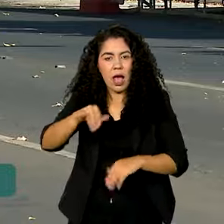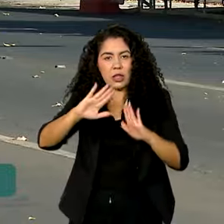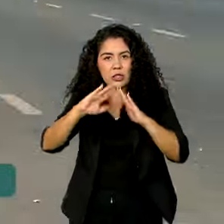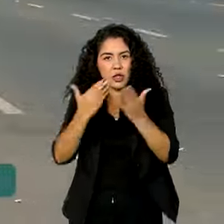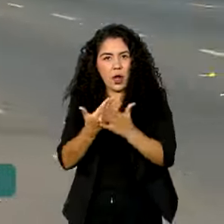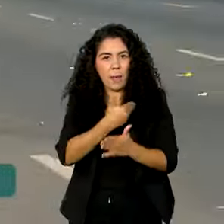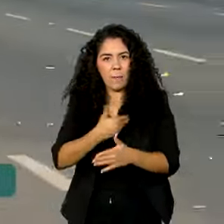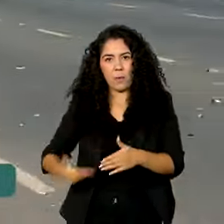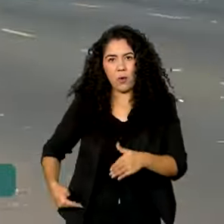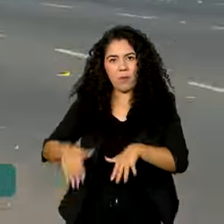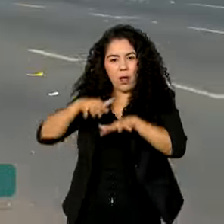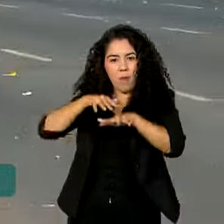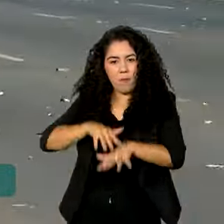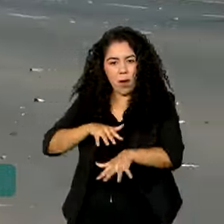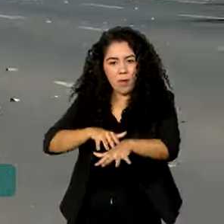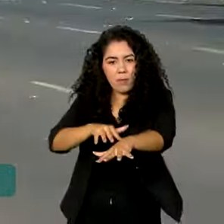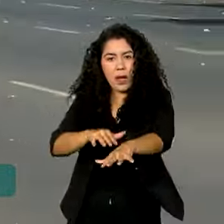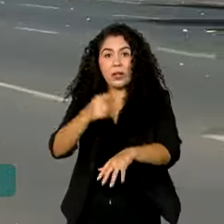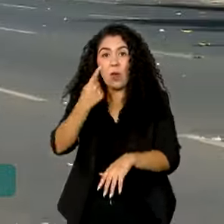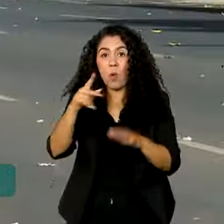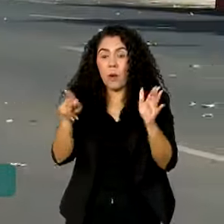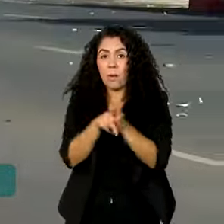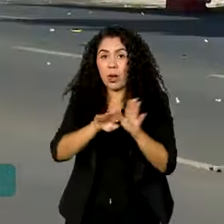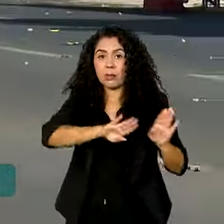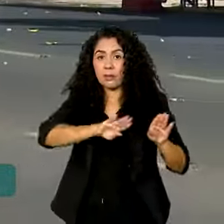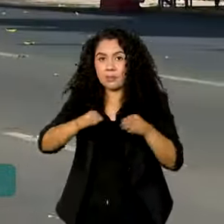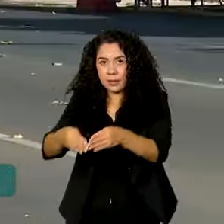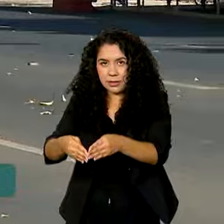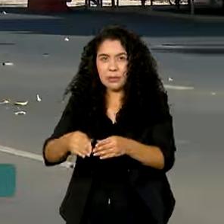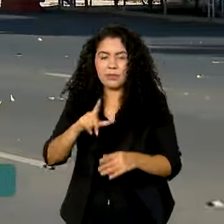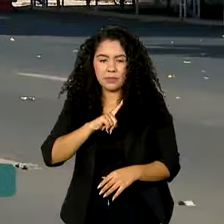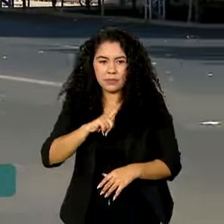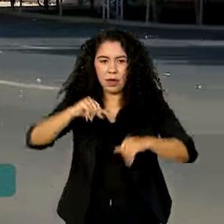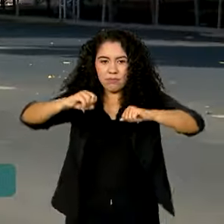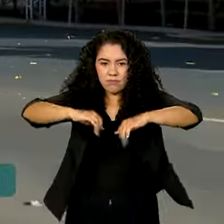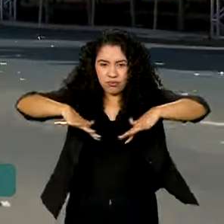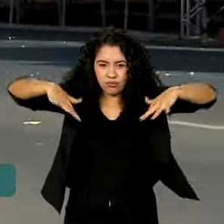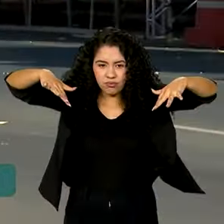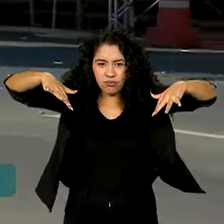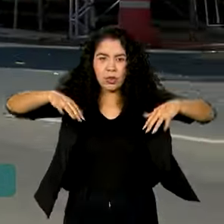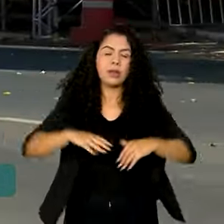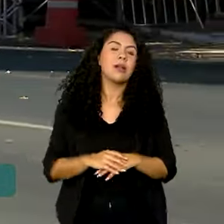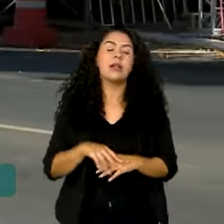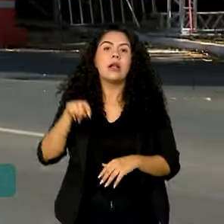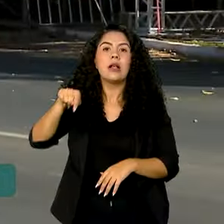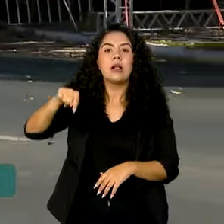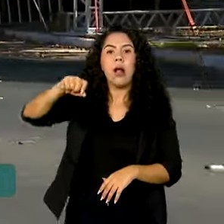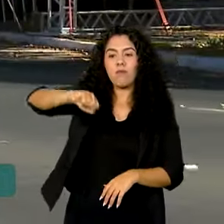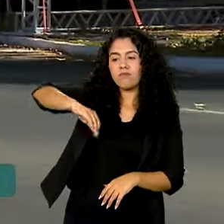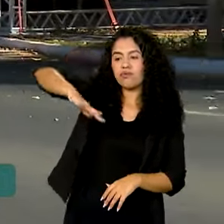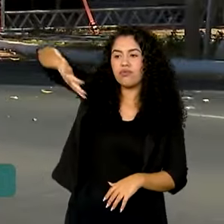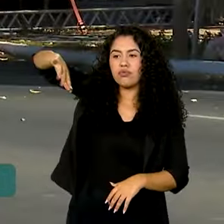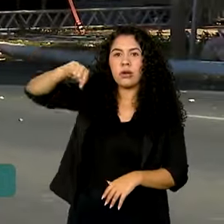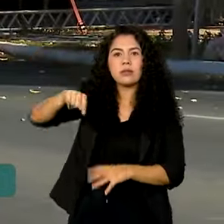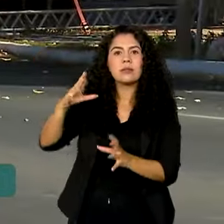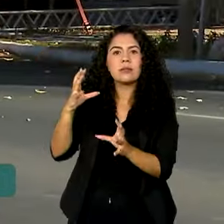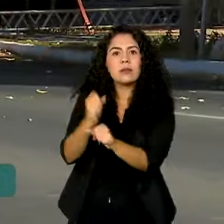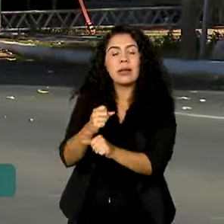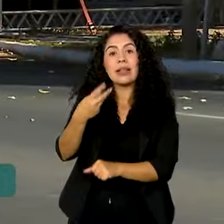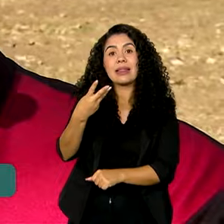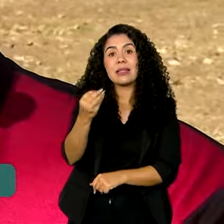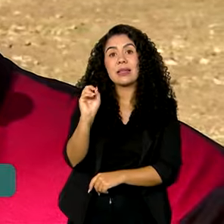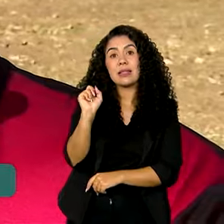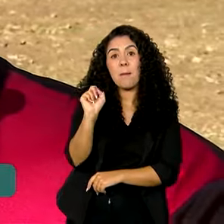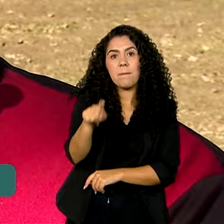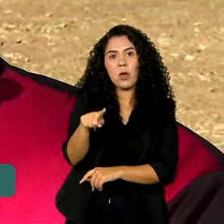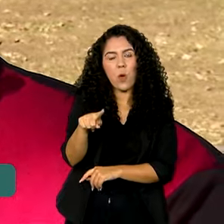Distrito Federal, foi reservada uma arquibancada exclusiva. Toda a estrutura tem capacidade para receber até 30 mil